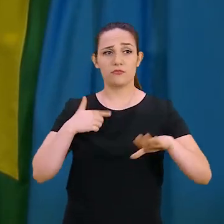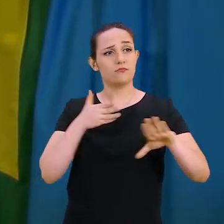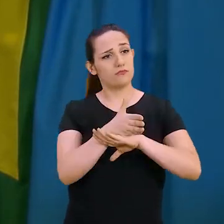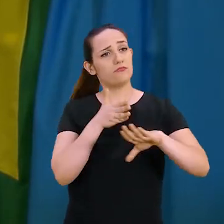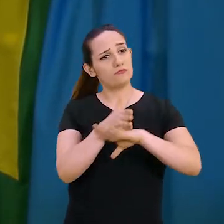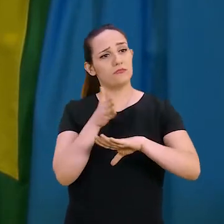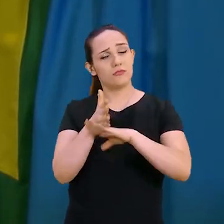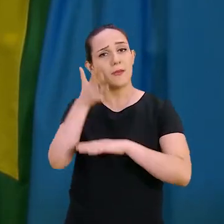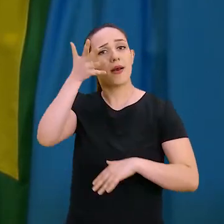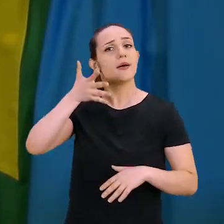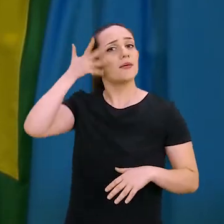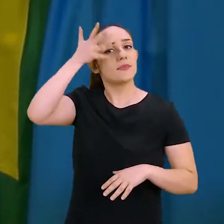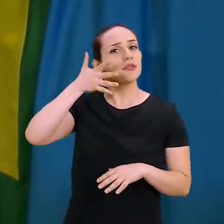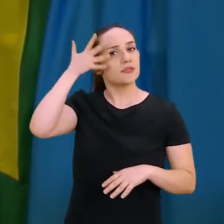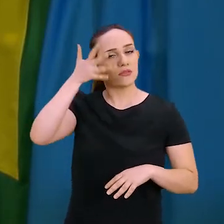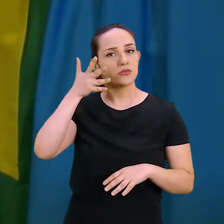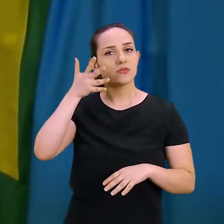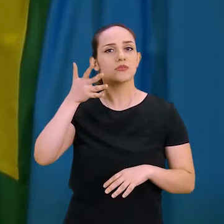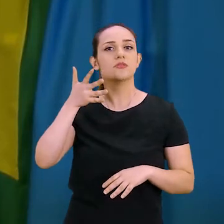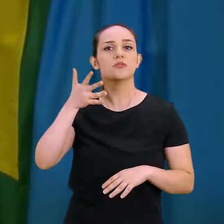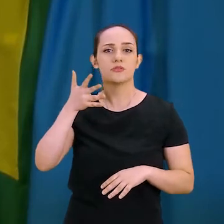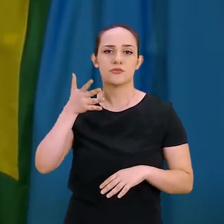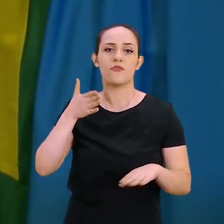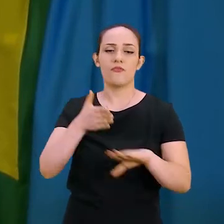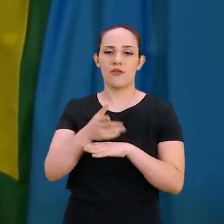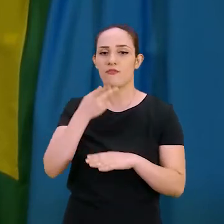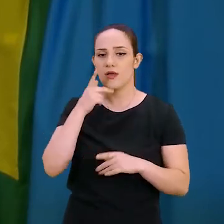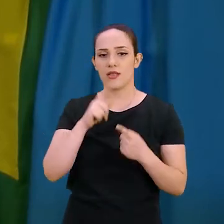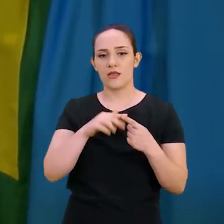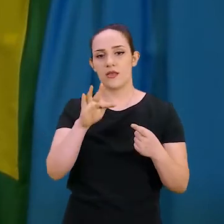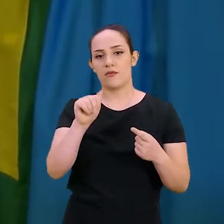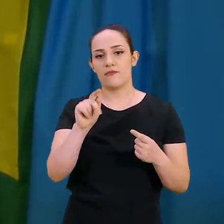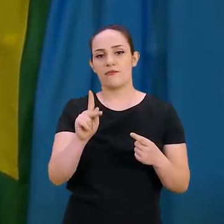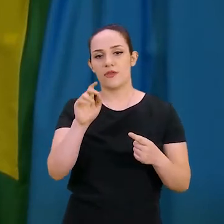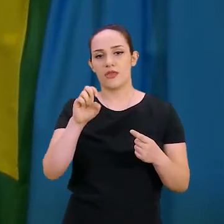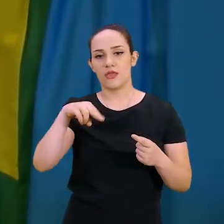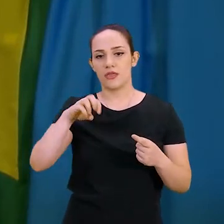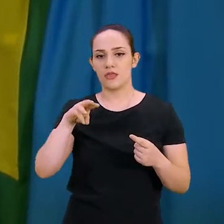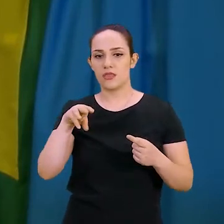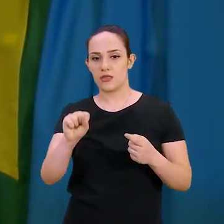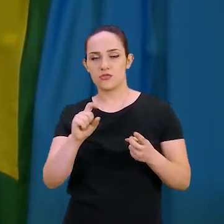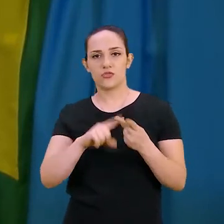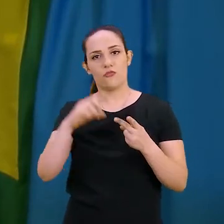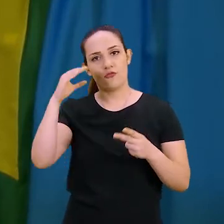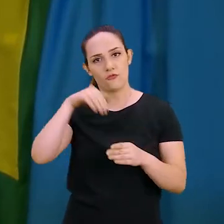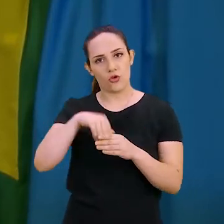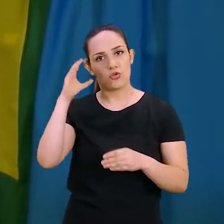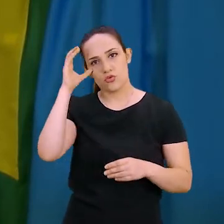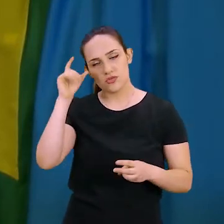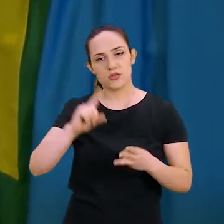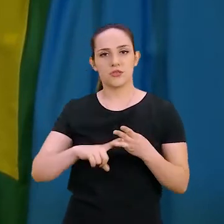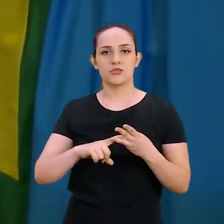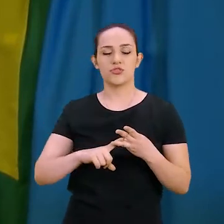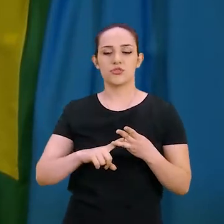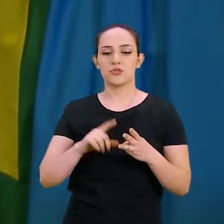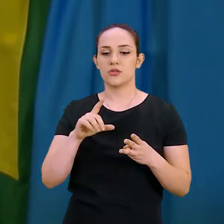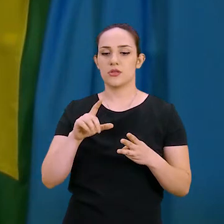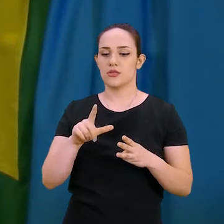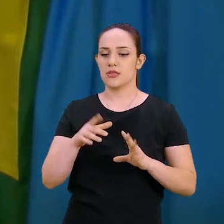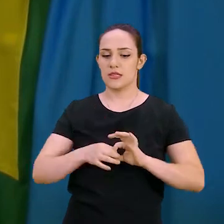universidades, a gente fala sobre fake news, fala sobre o voto consciente, sobre a escolha, sobre